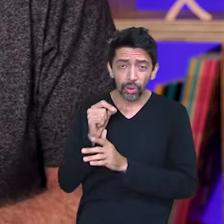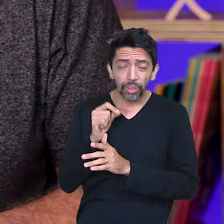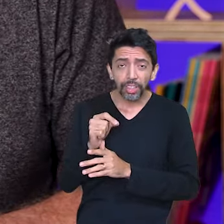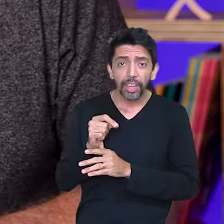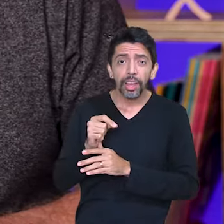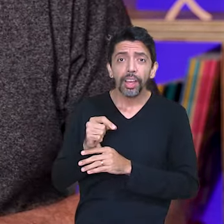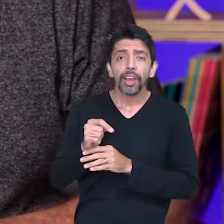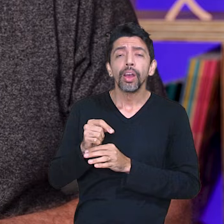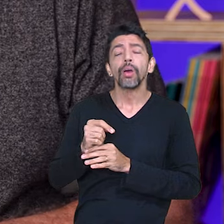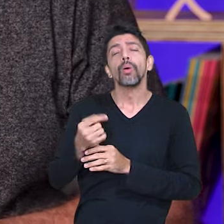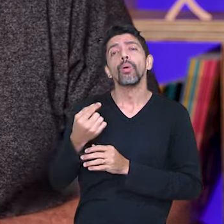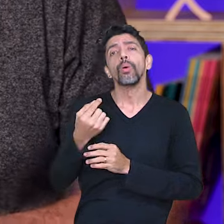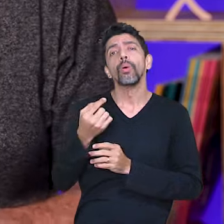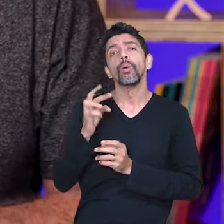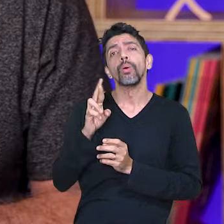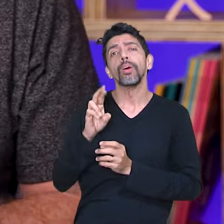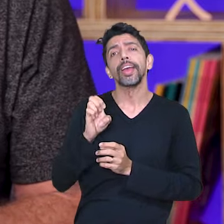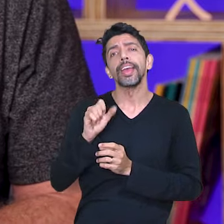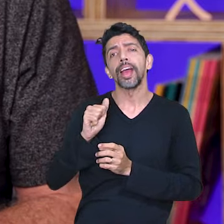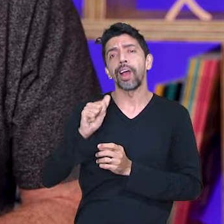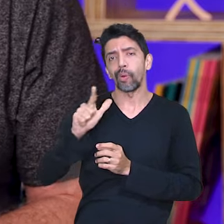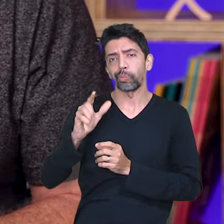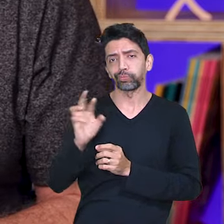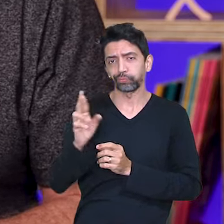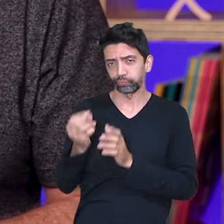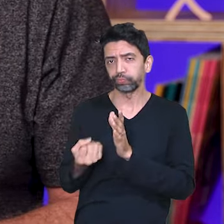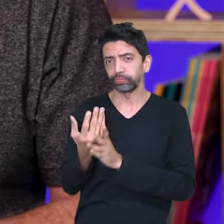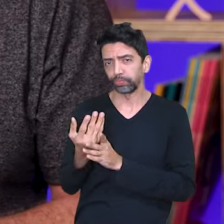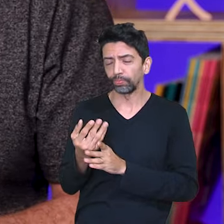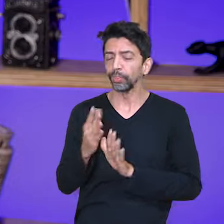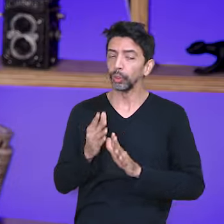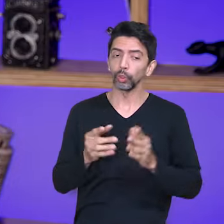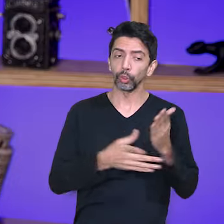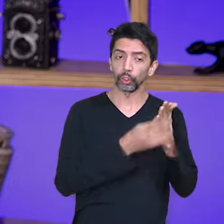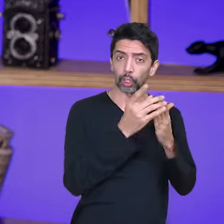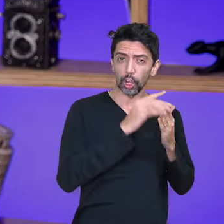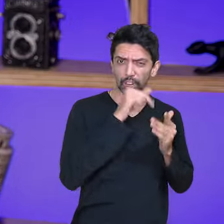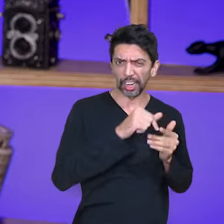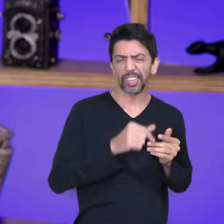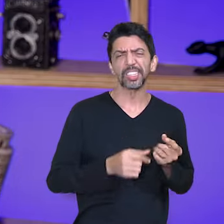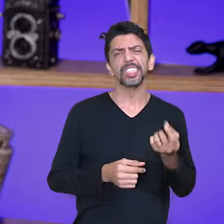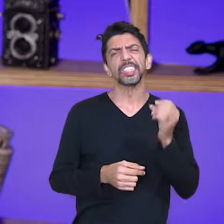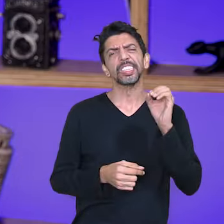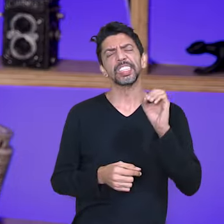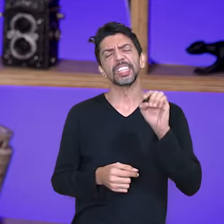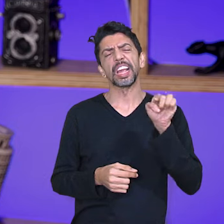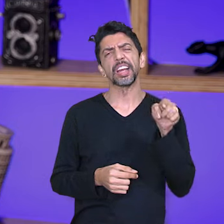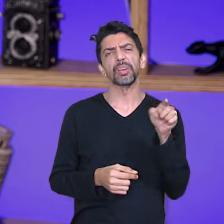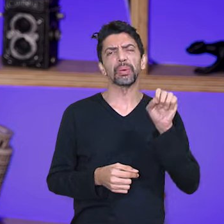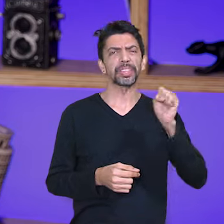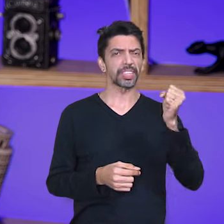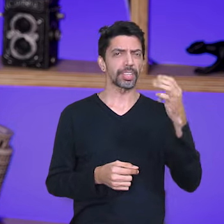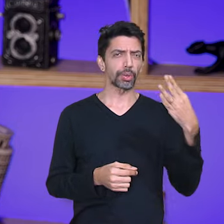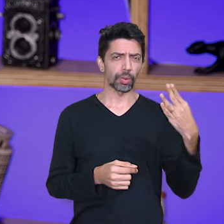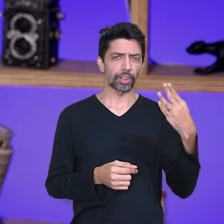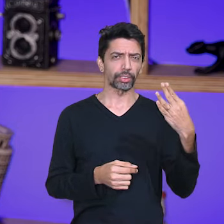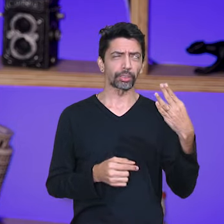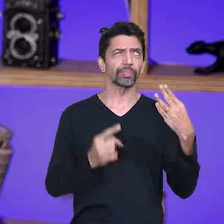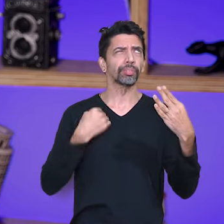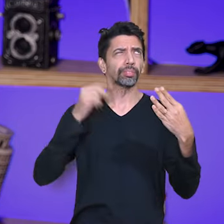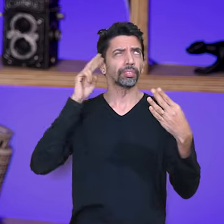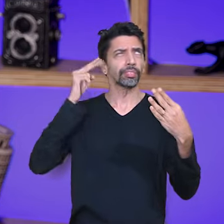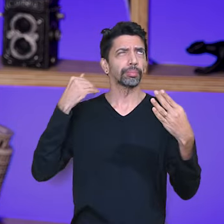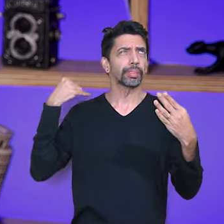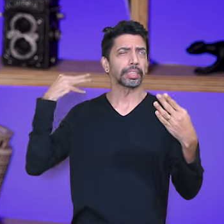menos de um real. Estava 0,84 centavos. Eu me lembro exatamente em 1996 que o dólar chegou